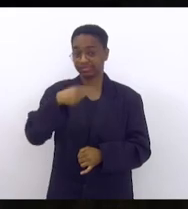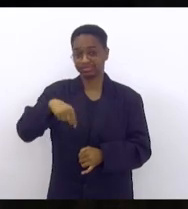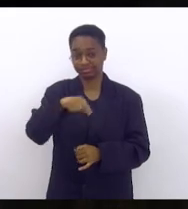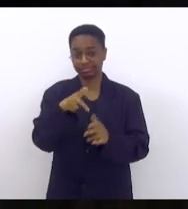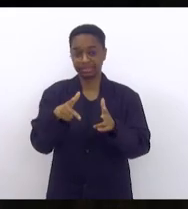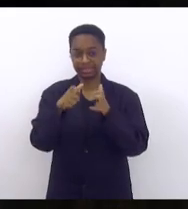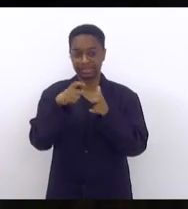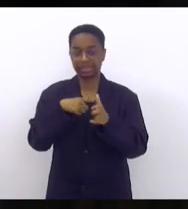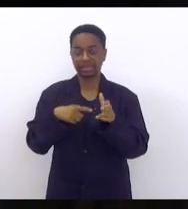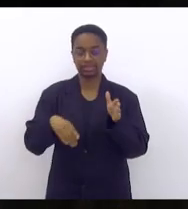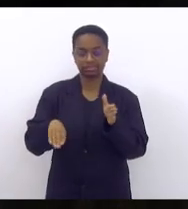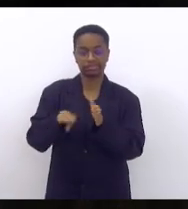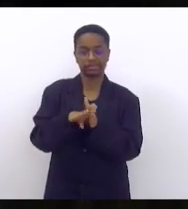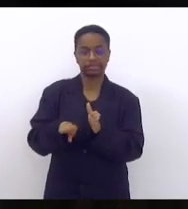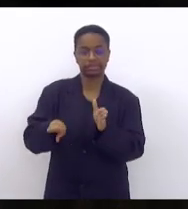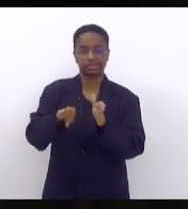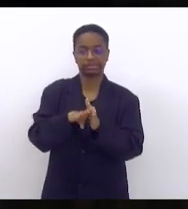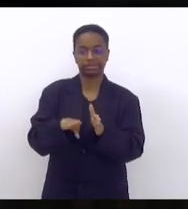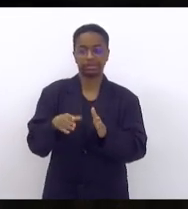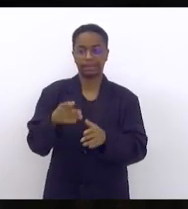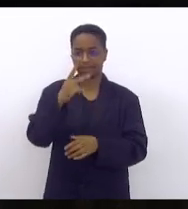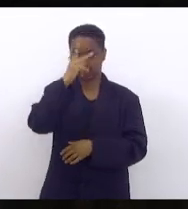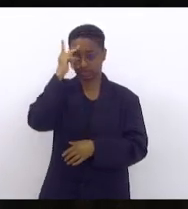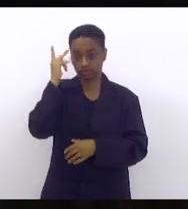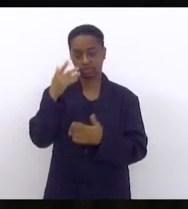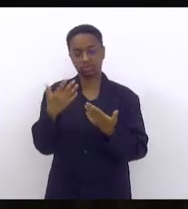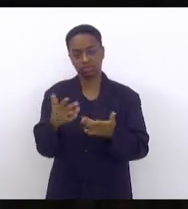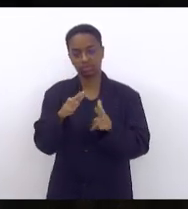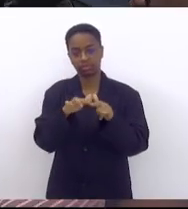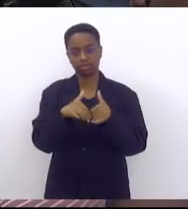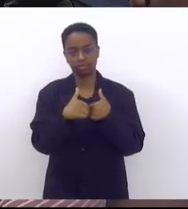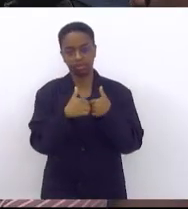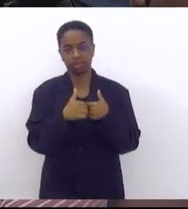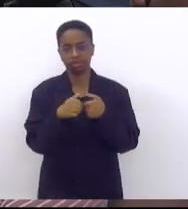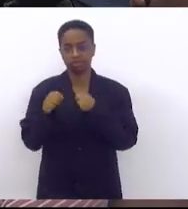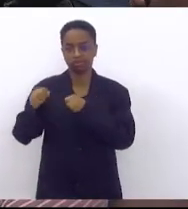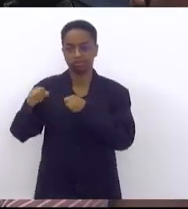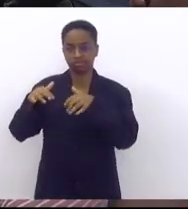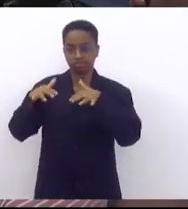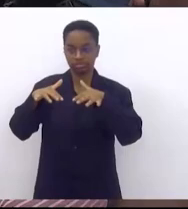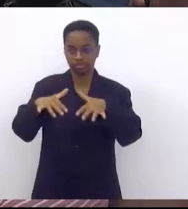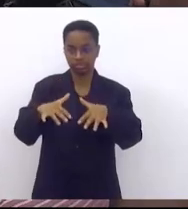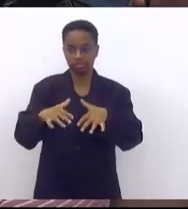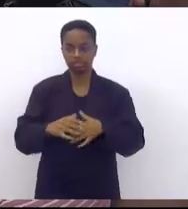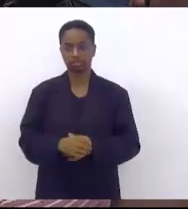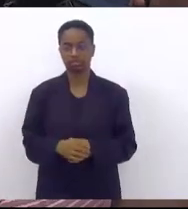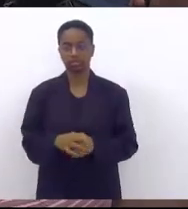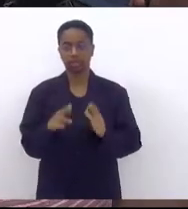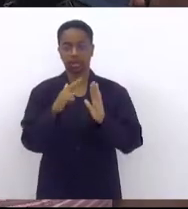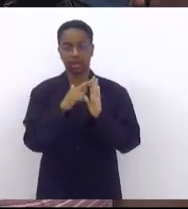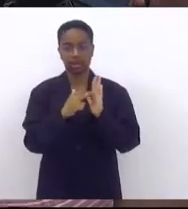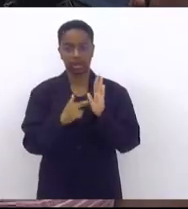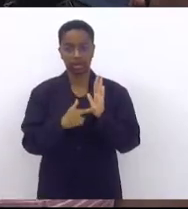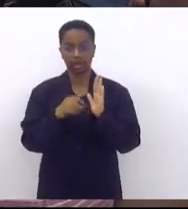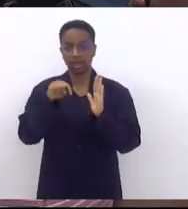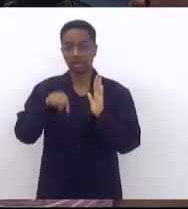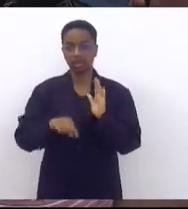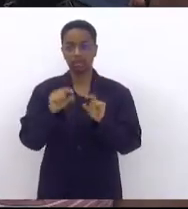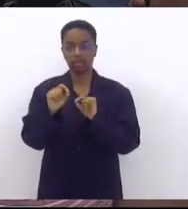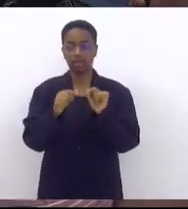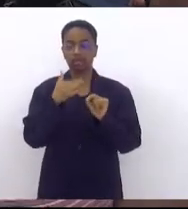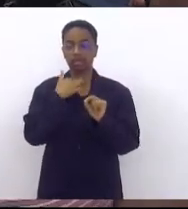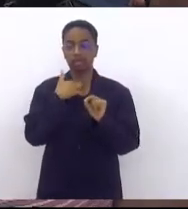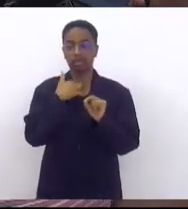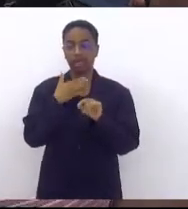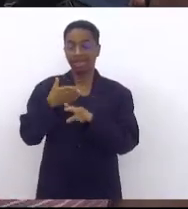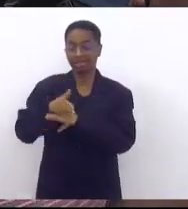chegando mais pessoas, e aí, pelo fato do plenário estar lotado, regimento da casa, que a gente não pode colocar mais